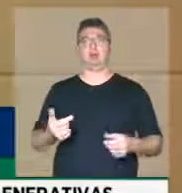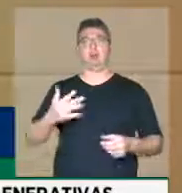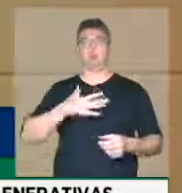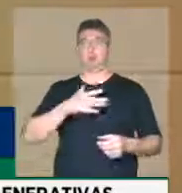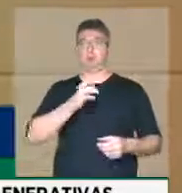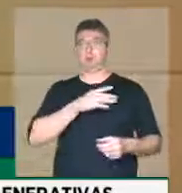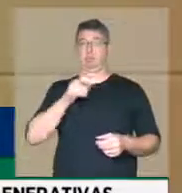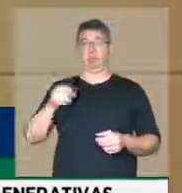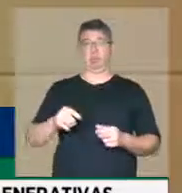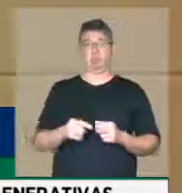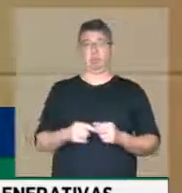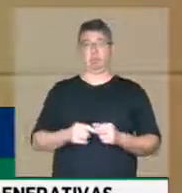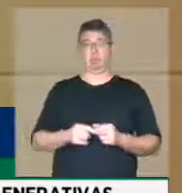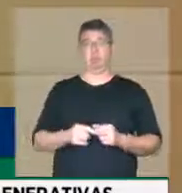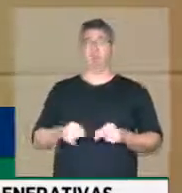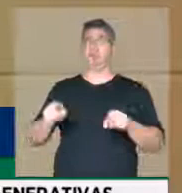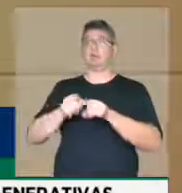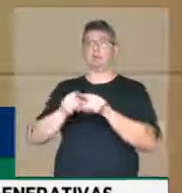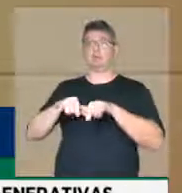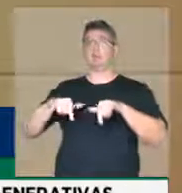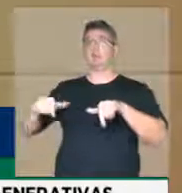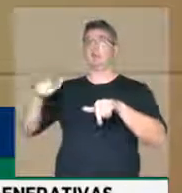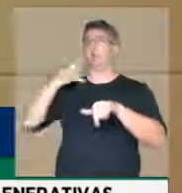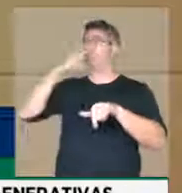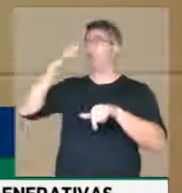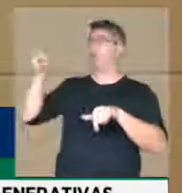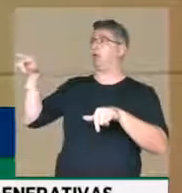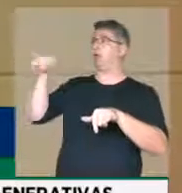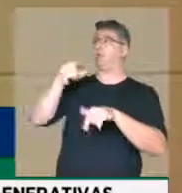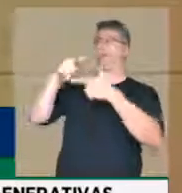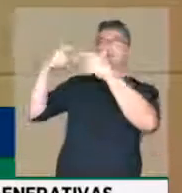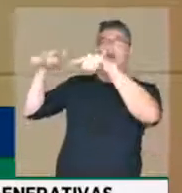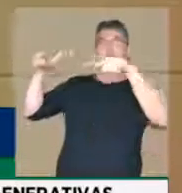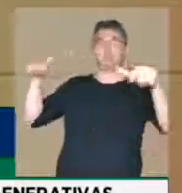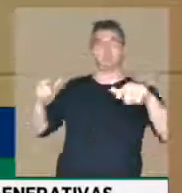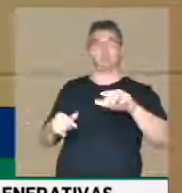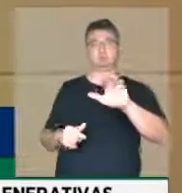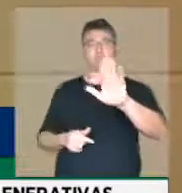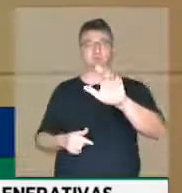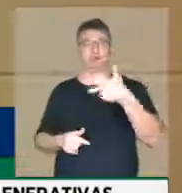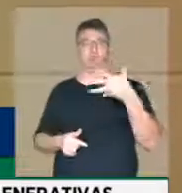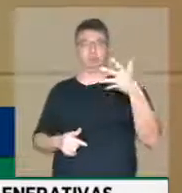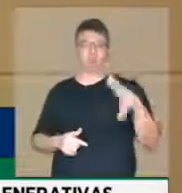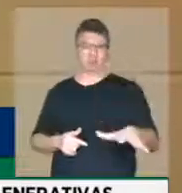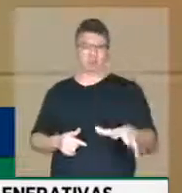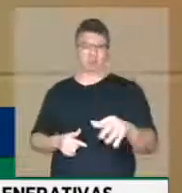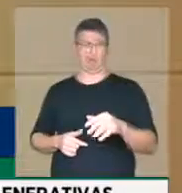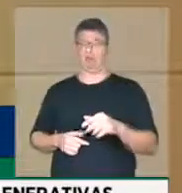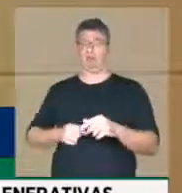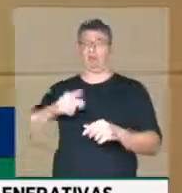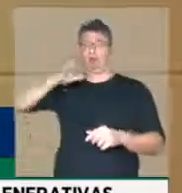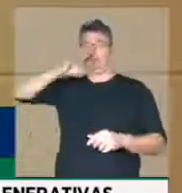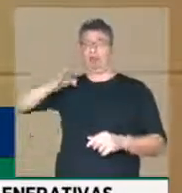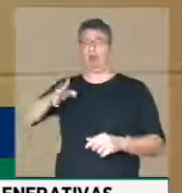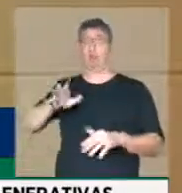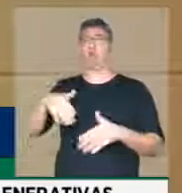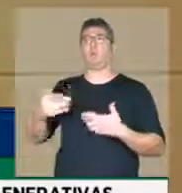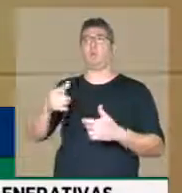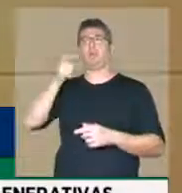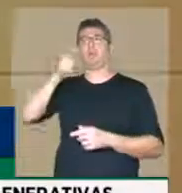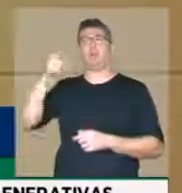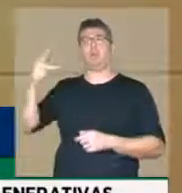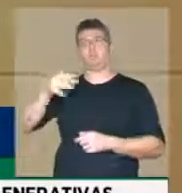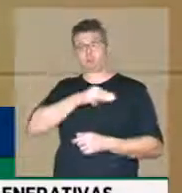pavor, a prateleira vazia. Eu não quero aqui mencionar ou fazer ilações sobre as intenções do